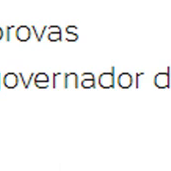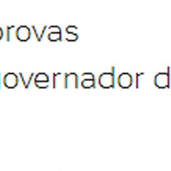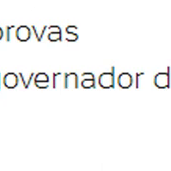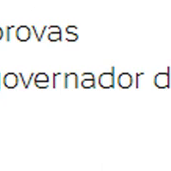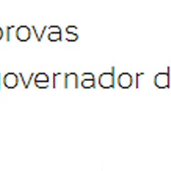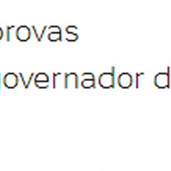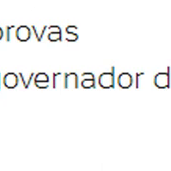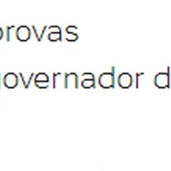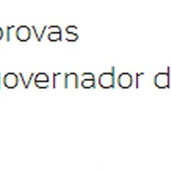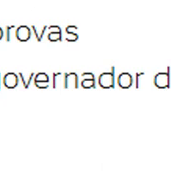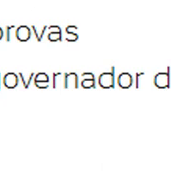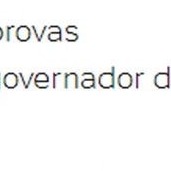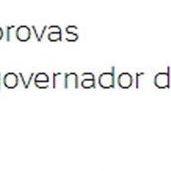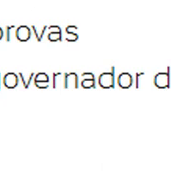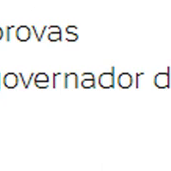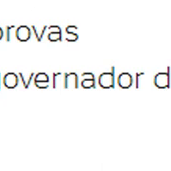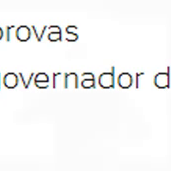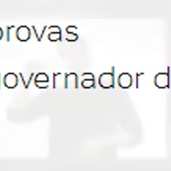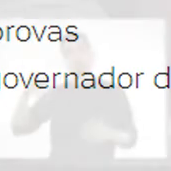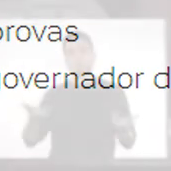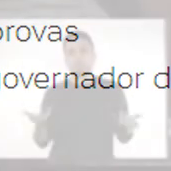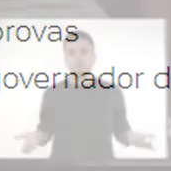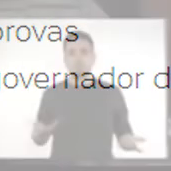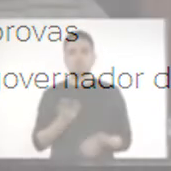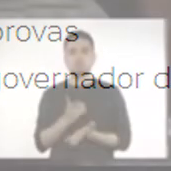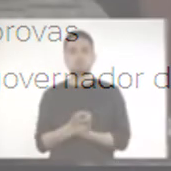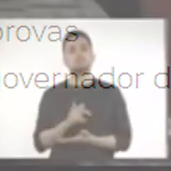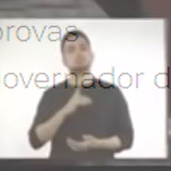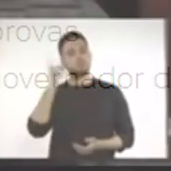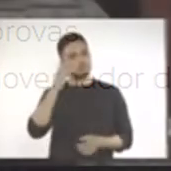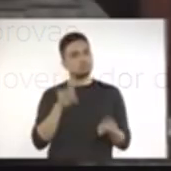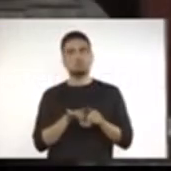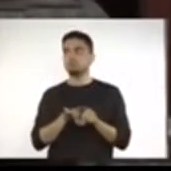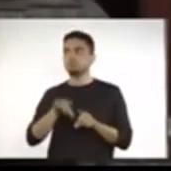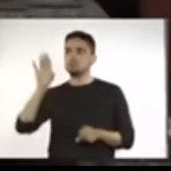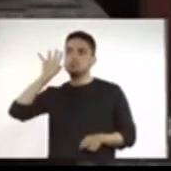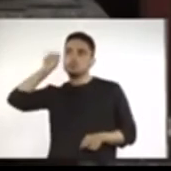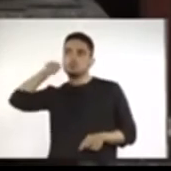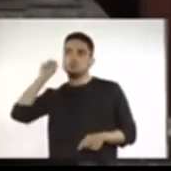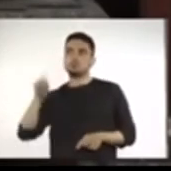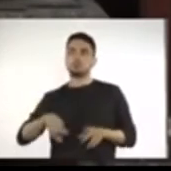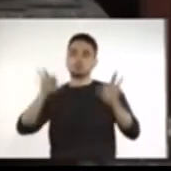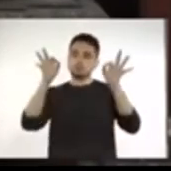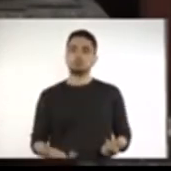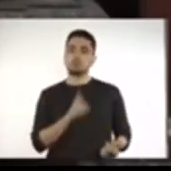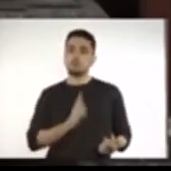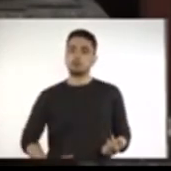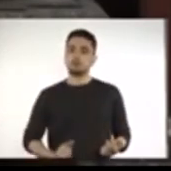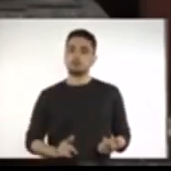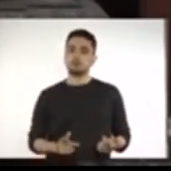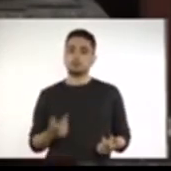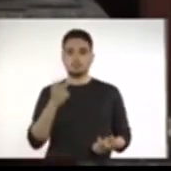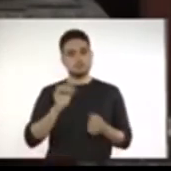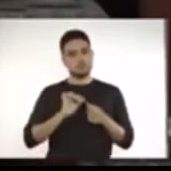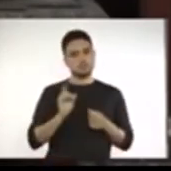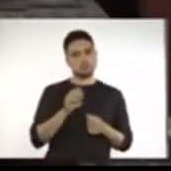piorar. Só isso. Eu tenho um deputado que ouviu e ele confirmou na frente de Vossa Excelência e do governador, que falou